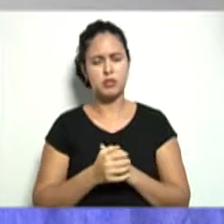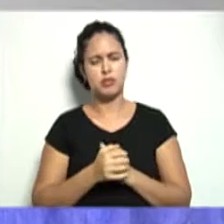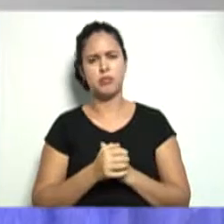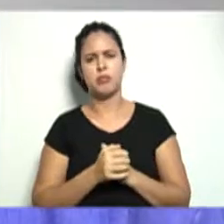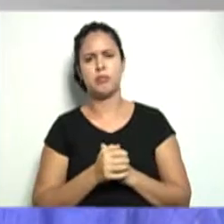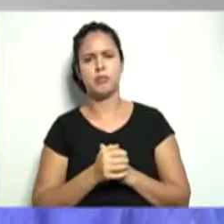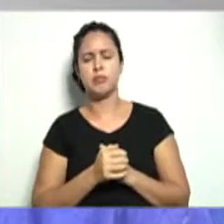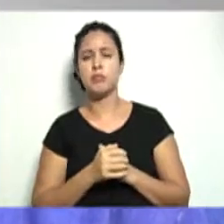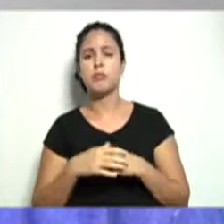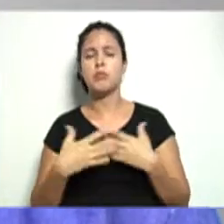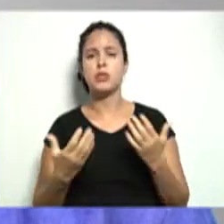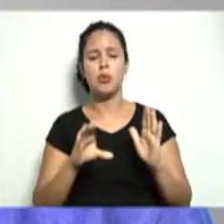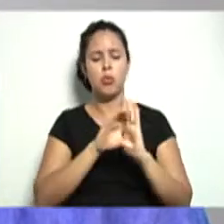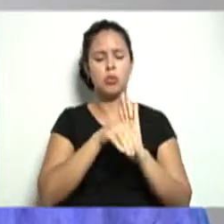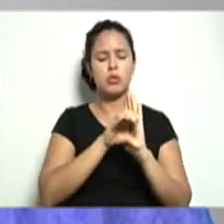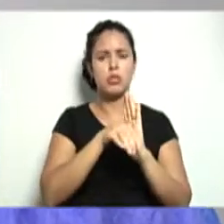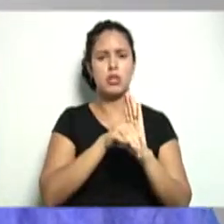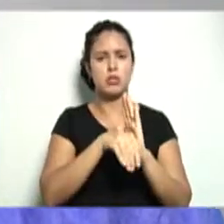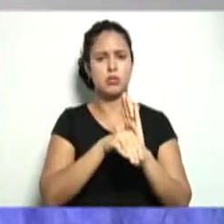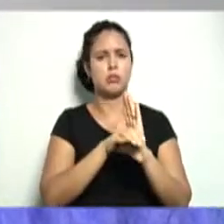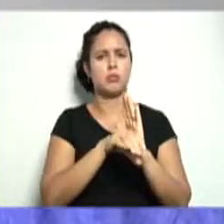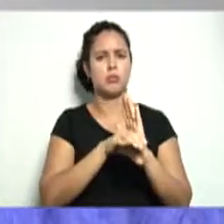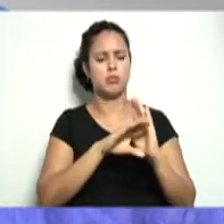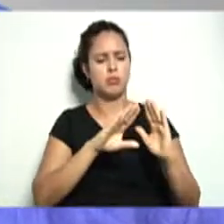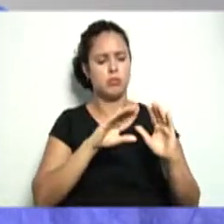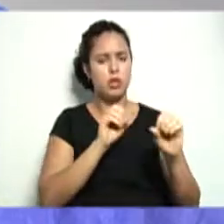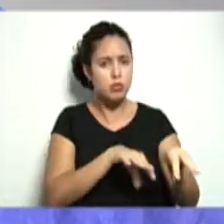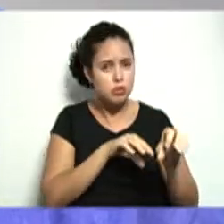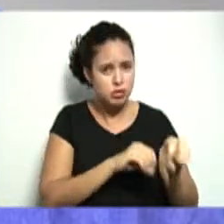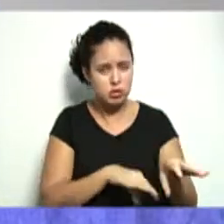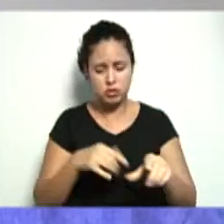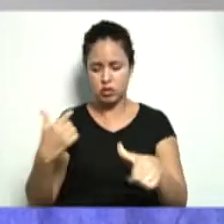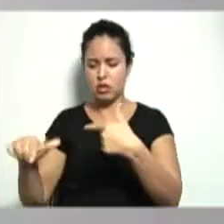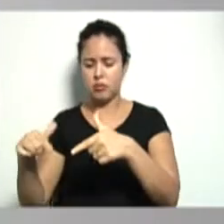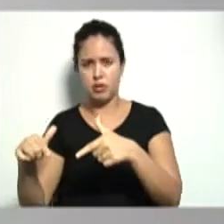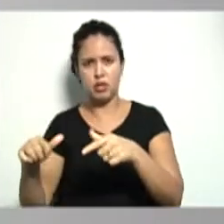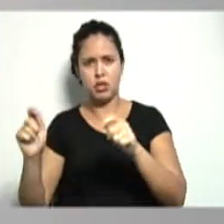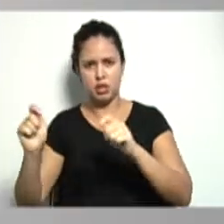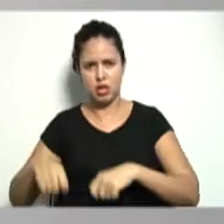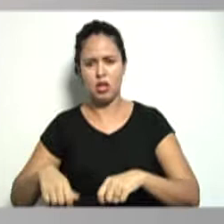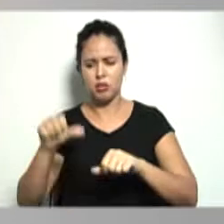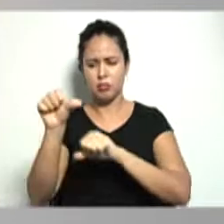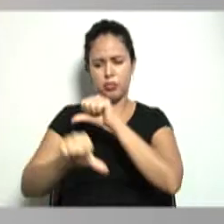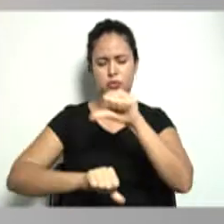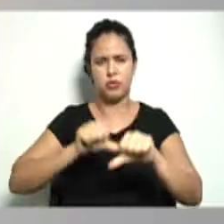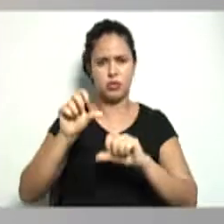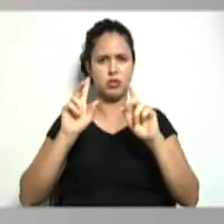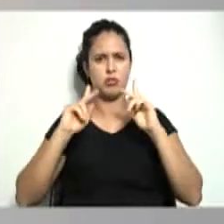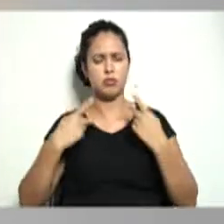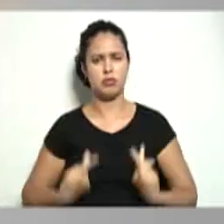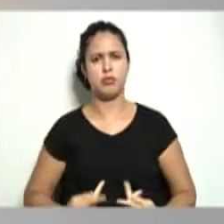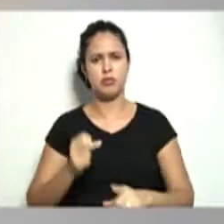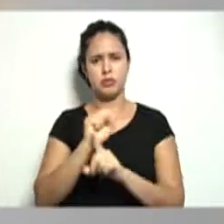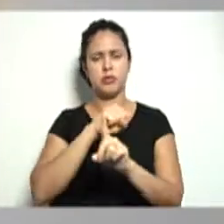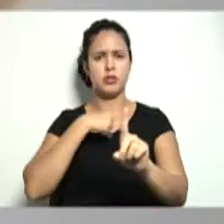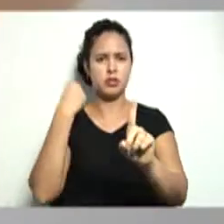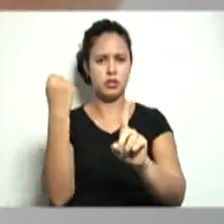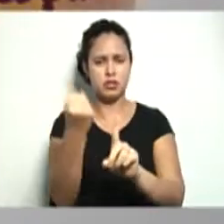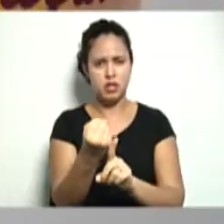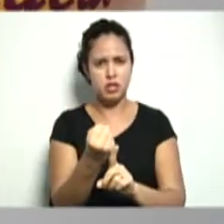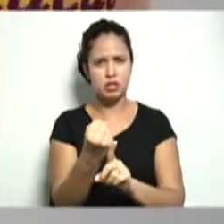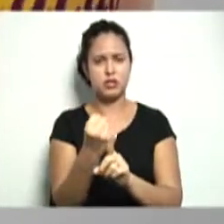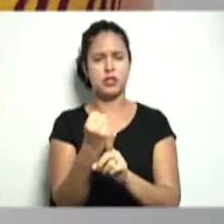Será que esses dois conceitos fazem parte da formação e transformação humana? Infelizmente, a nossa sociedade não